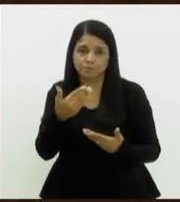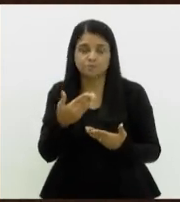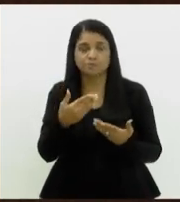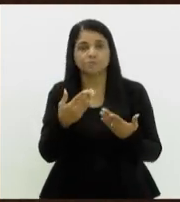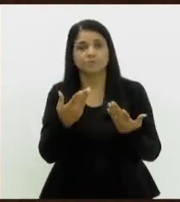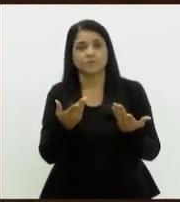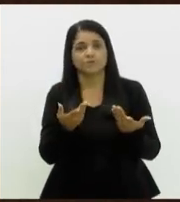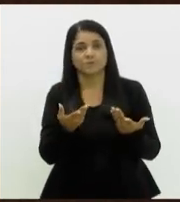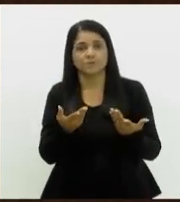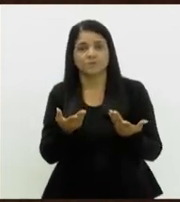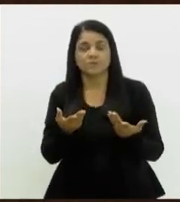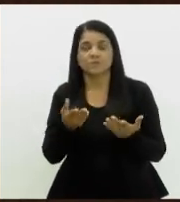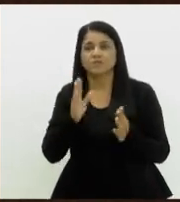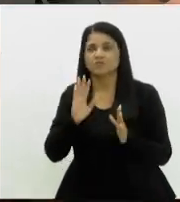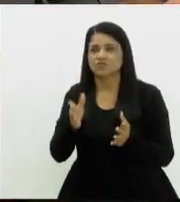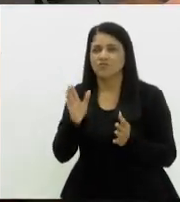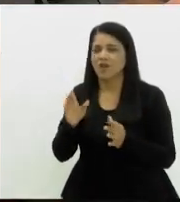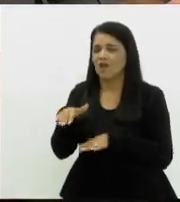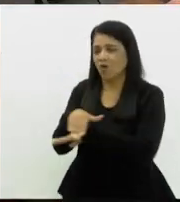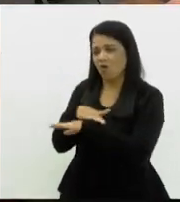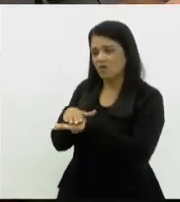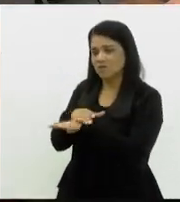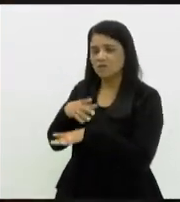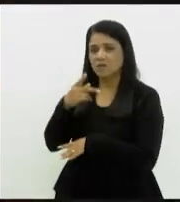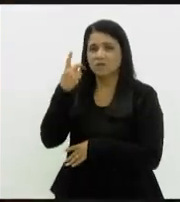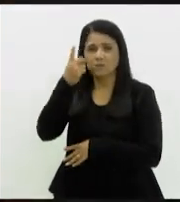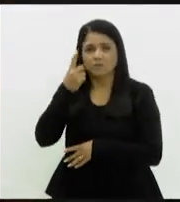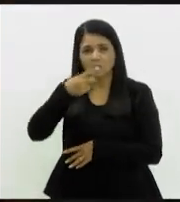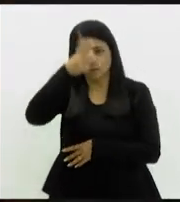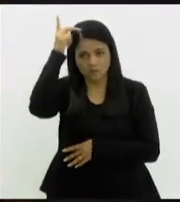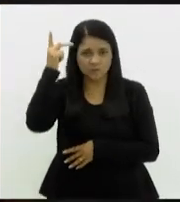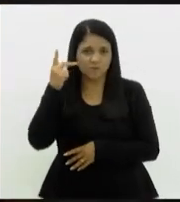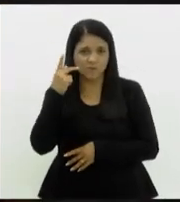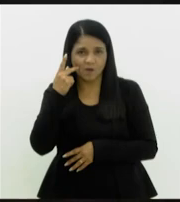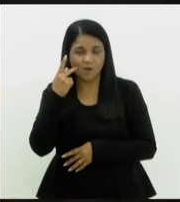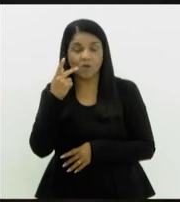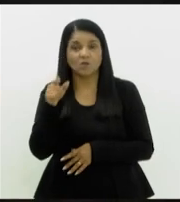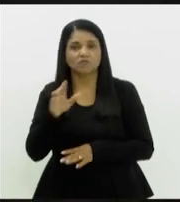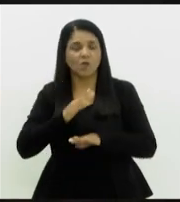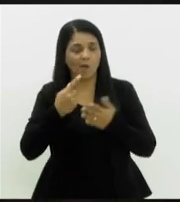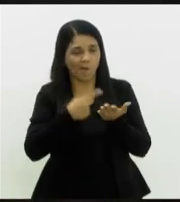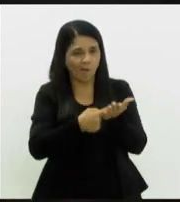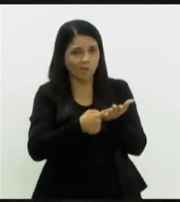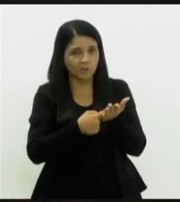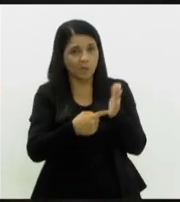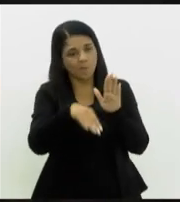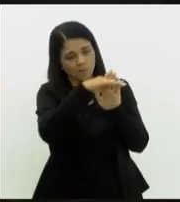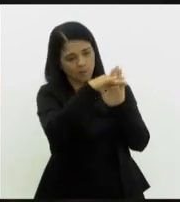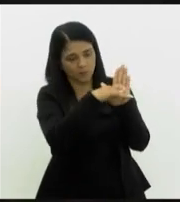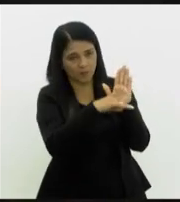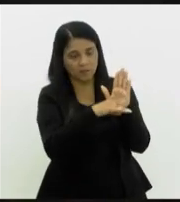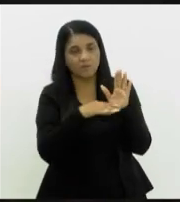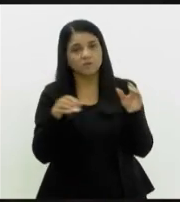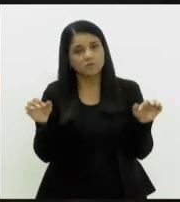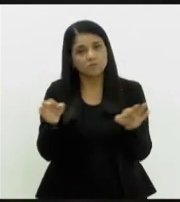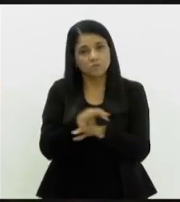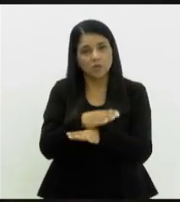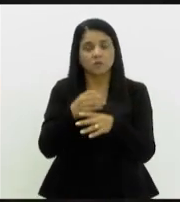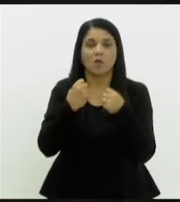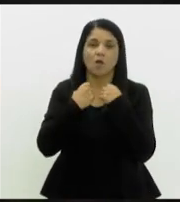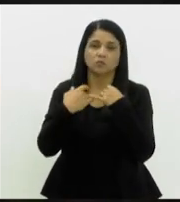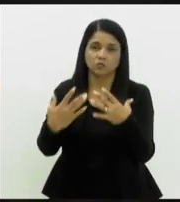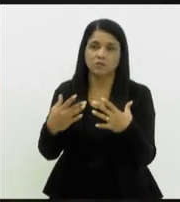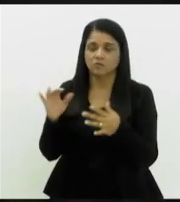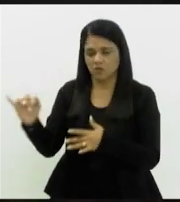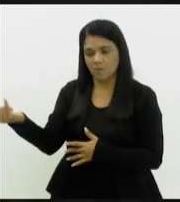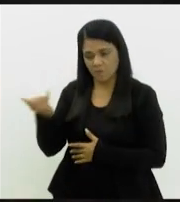Já tinha até falado com o deputado Luiz Paulo aqui em off. Eu tinha me comprometido de pautar, estava esperando só a conclusão da audiência. Ele me informou